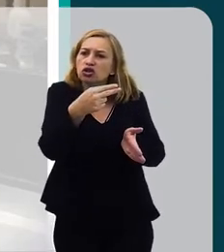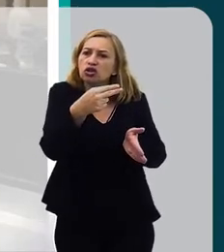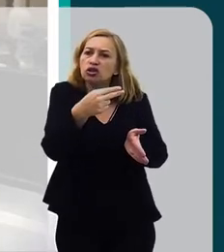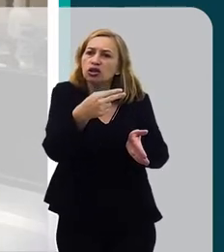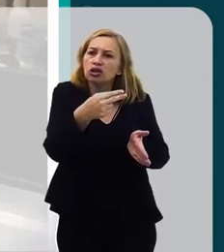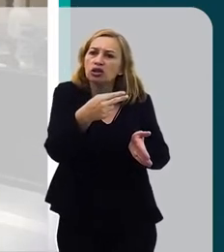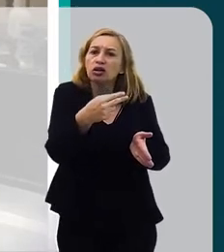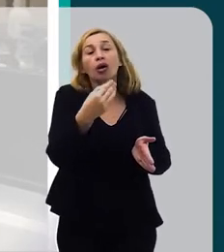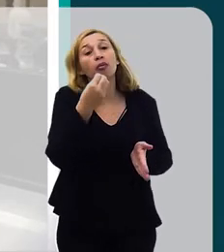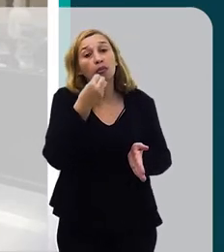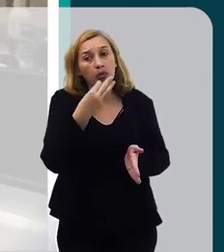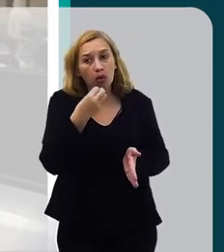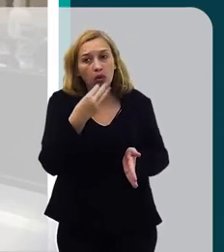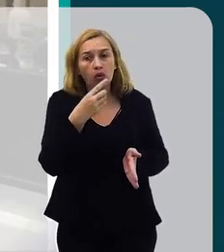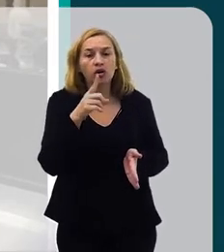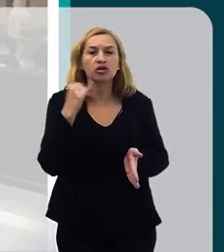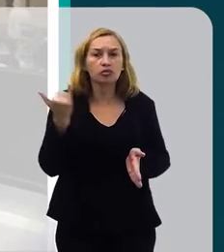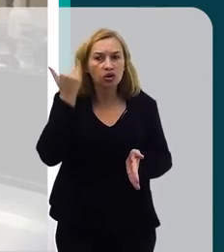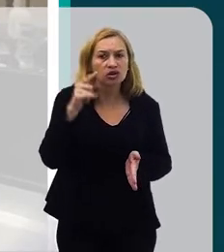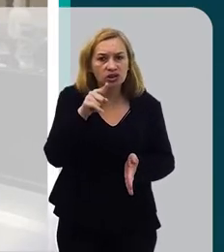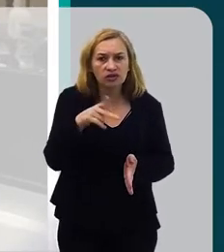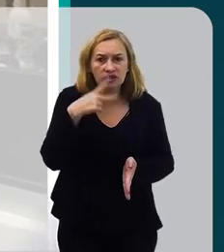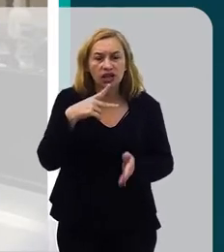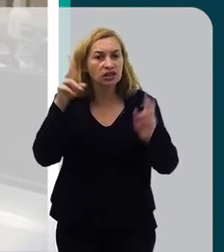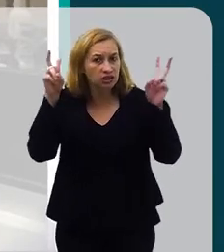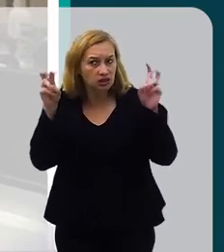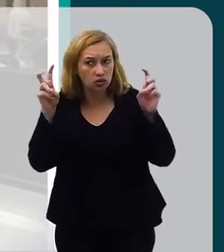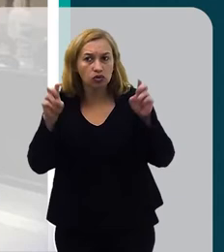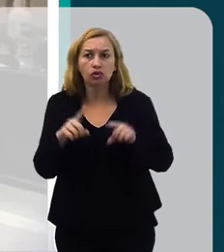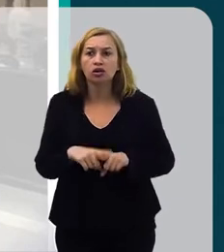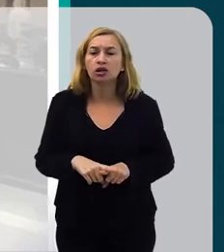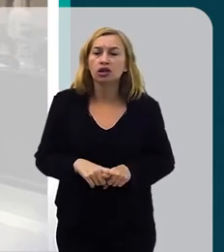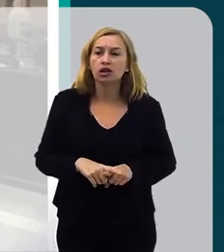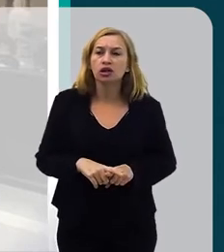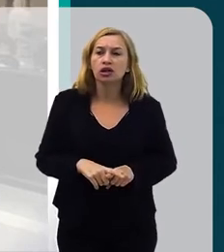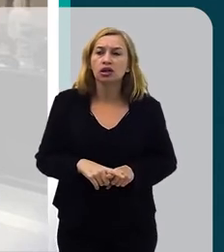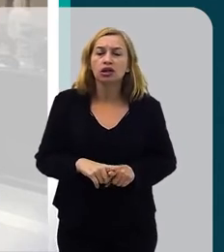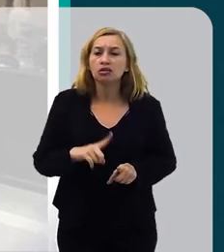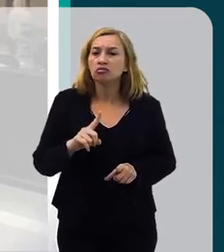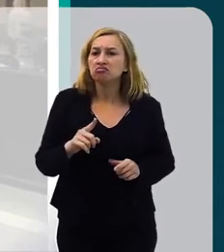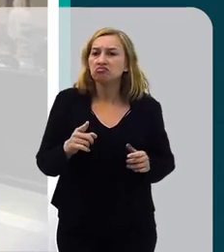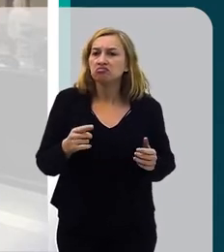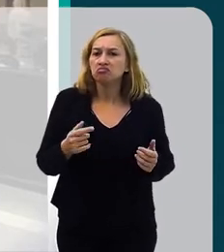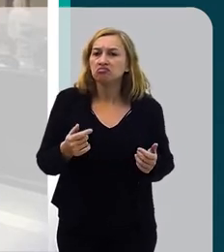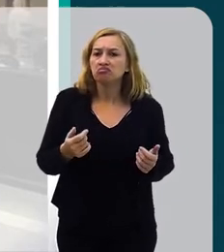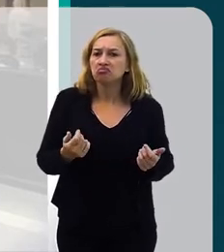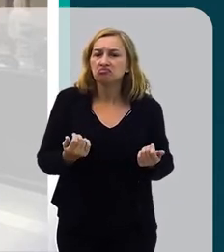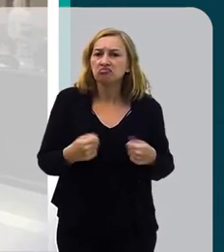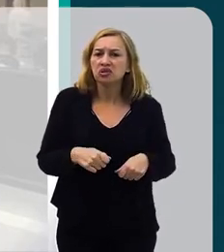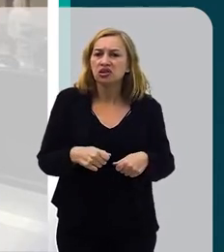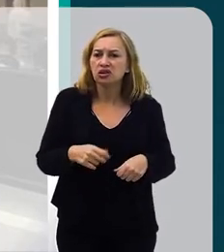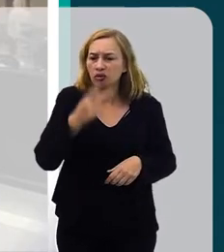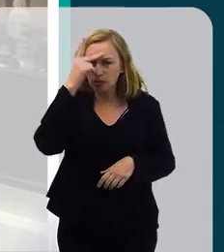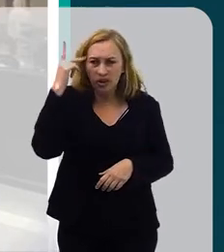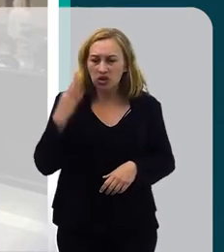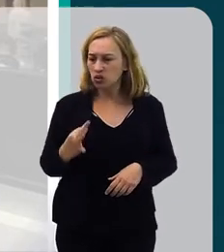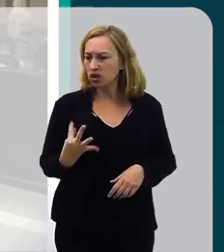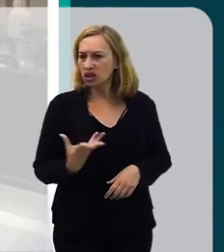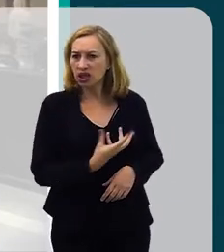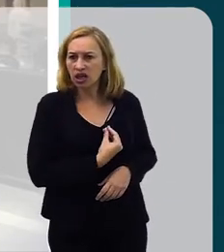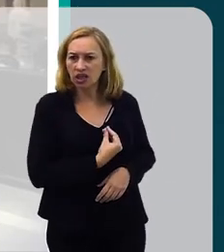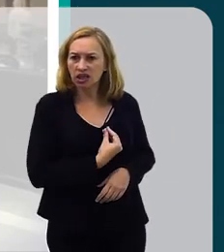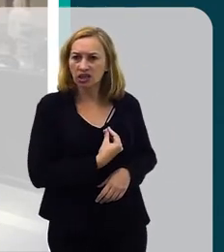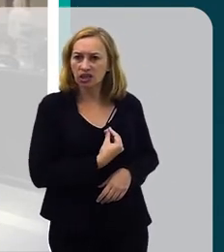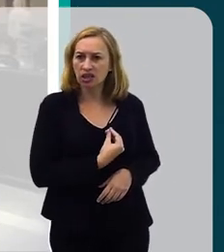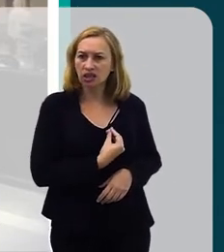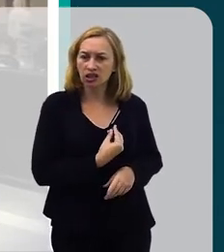A cirurgia foi até bom e importante você tocar nesse assunto, porque não necessariamente uma